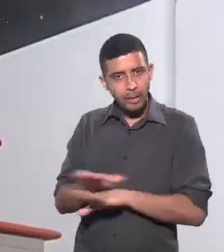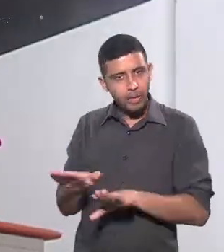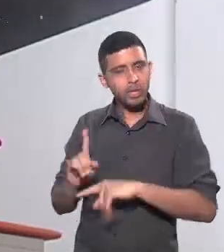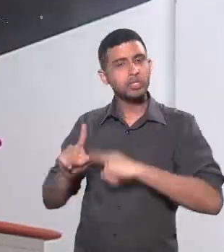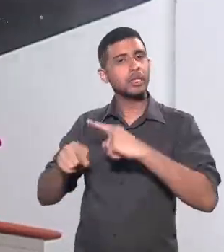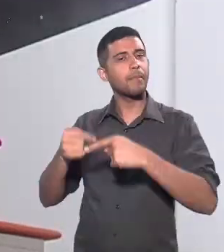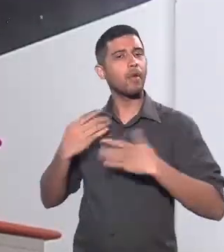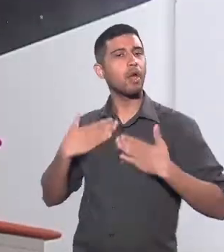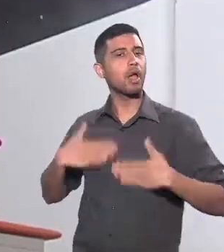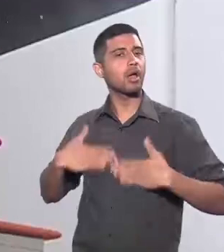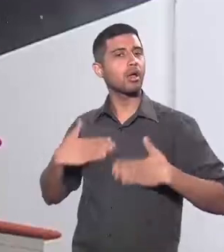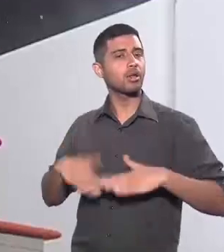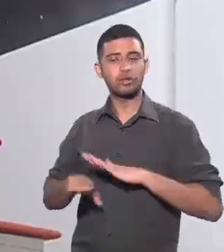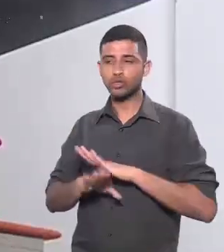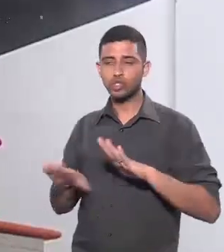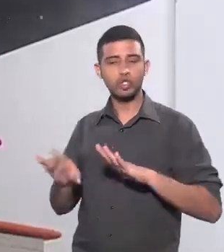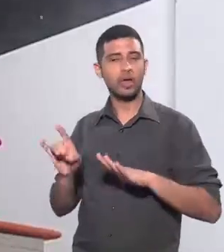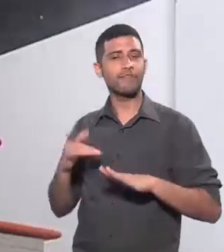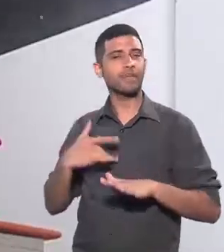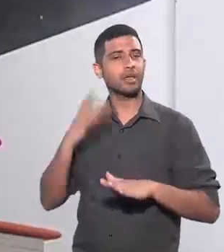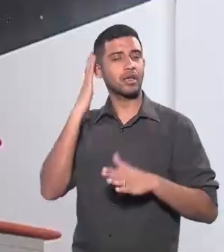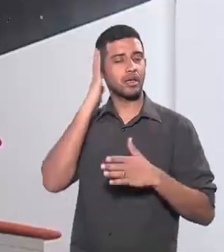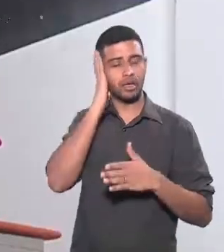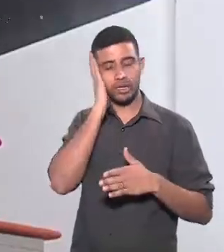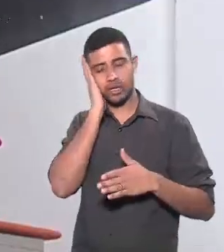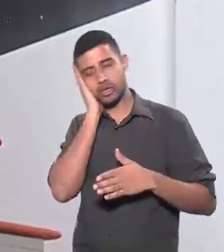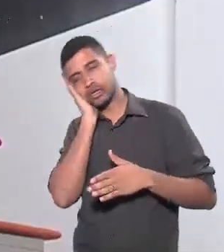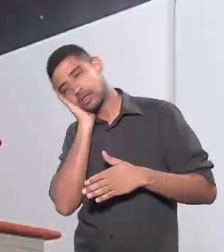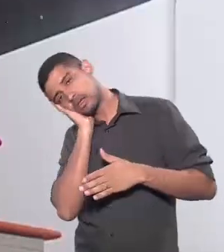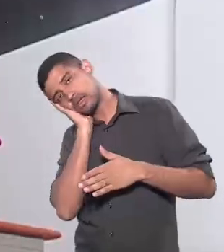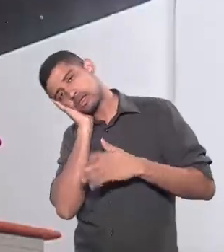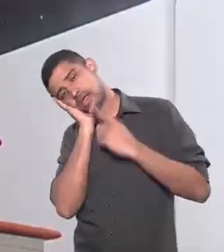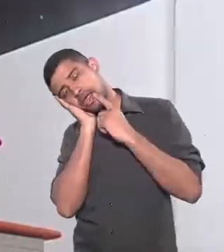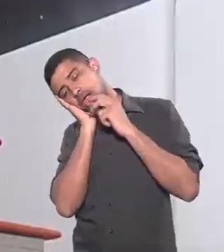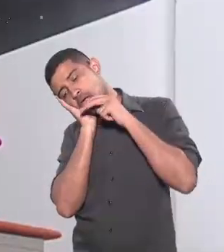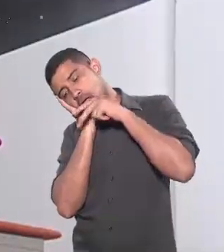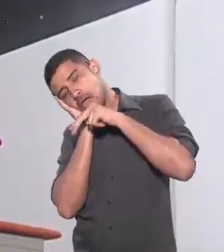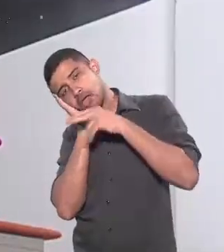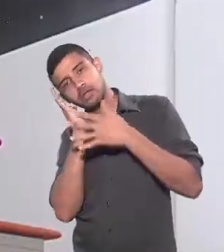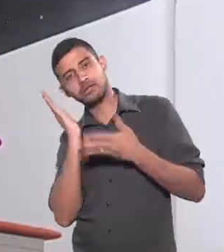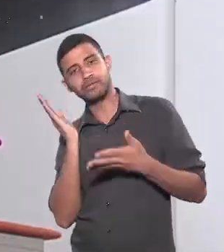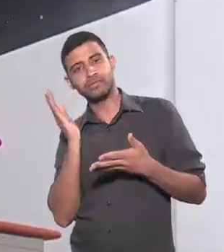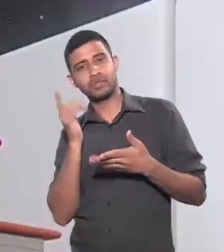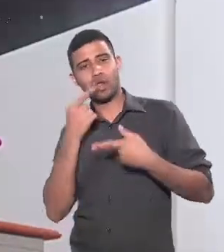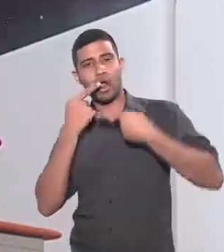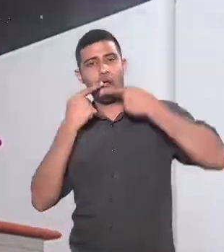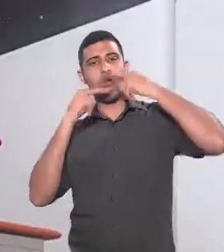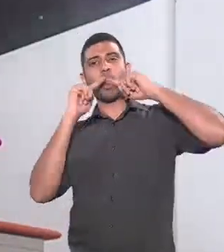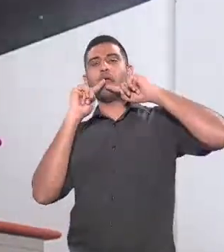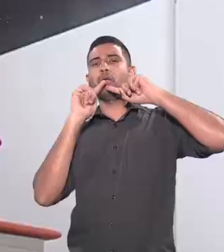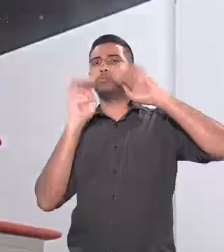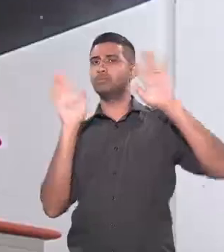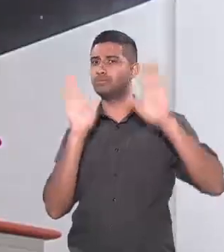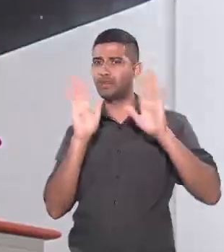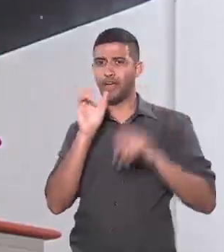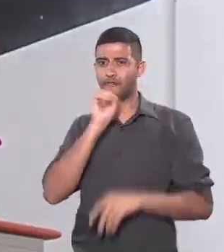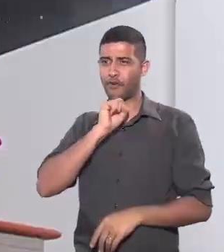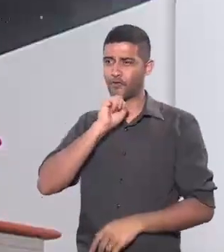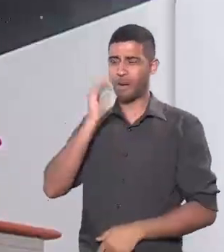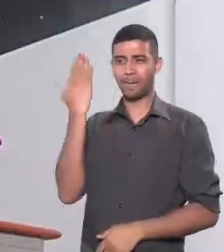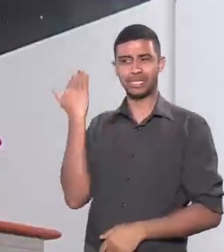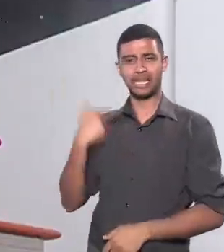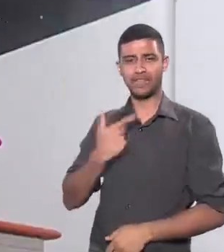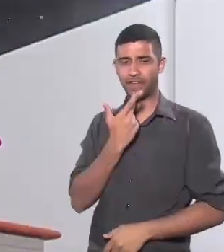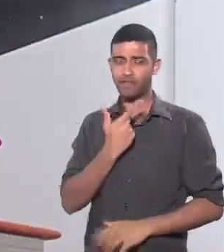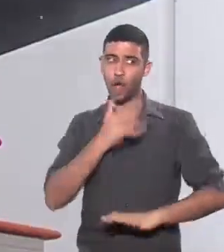depois o quê? Lateralizar. Você só precisa lateralizar a cabeça da criança porque eu vou ter a queda da língua. Não quer dizer que língua enrola, porque antes, quando era minha avó,